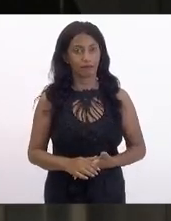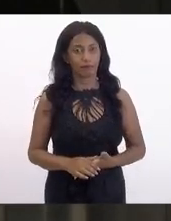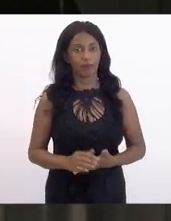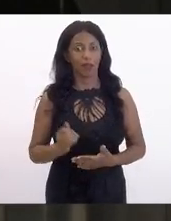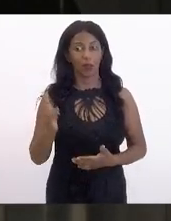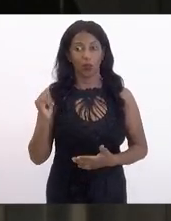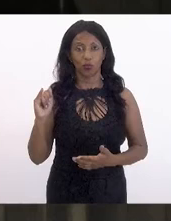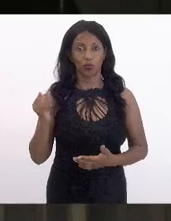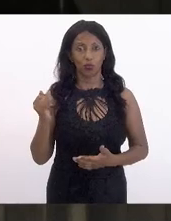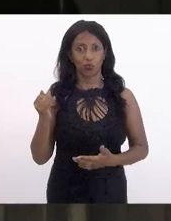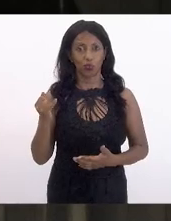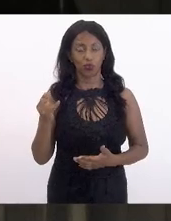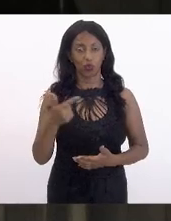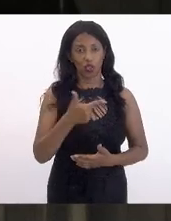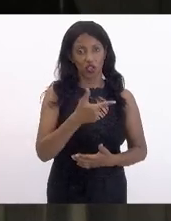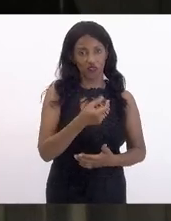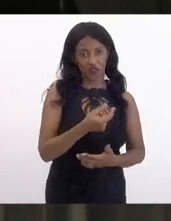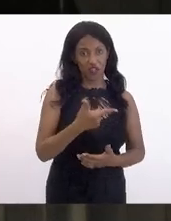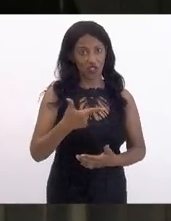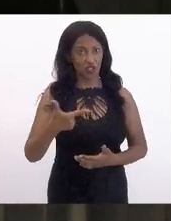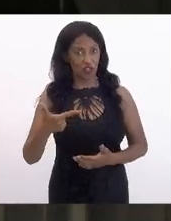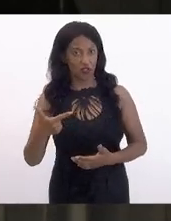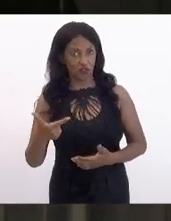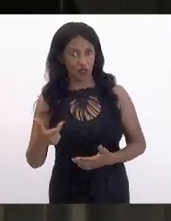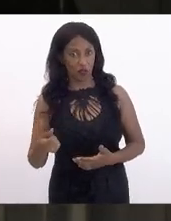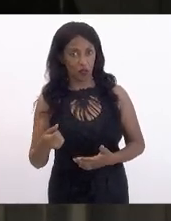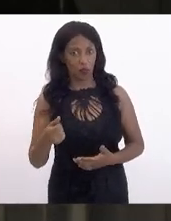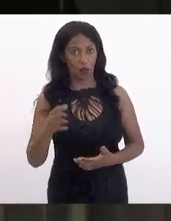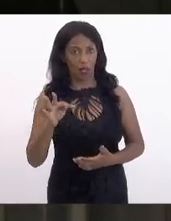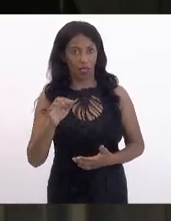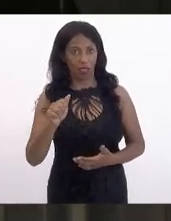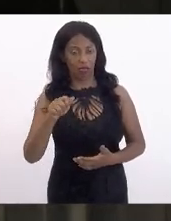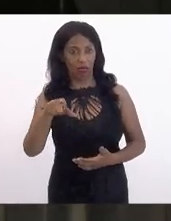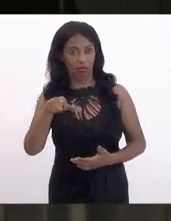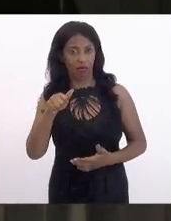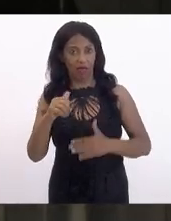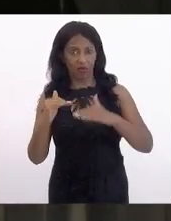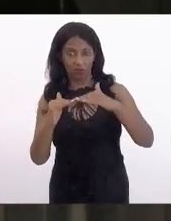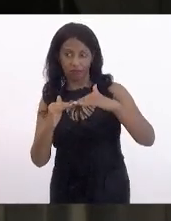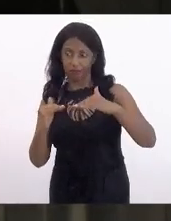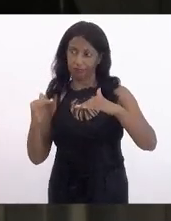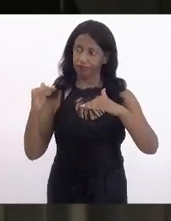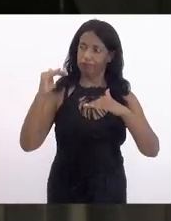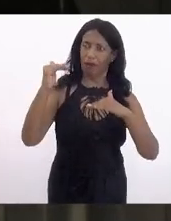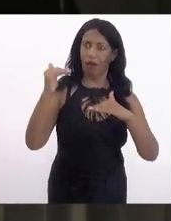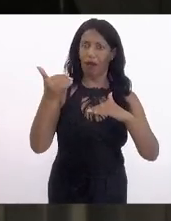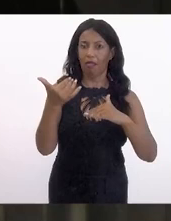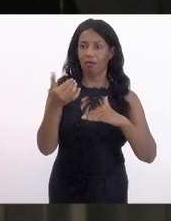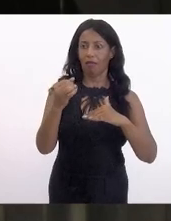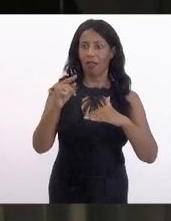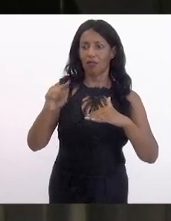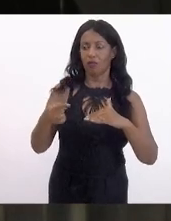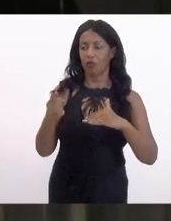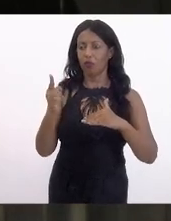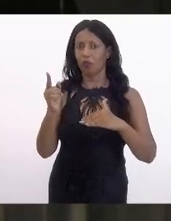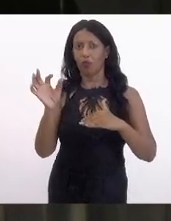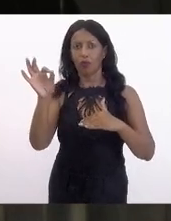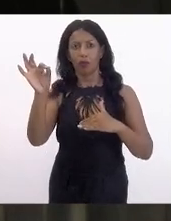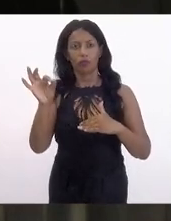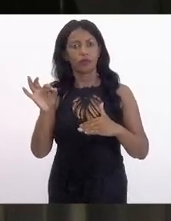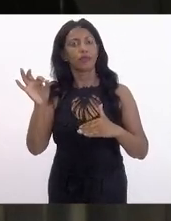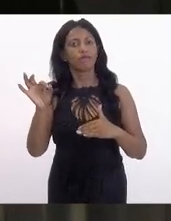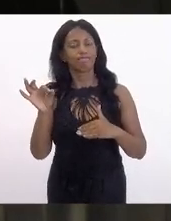infração de 2021 será superior a 10,1 por